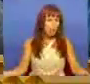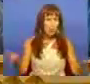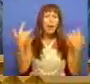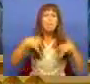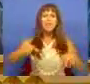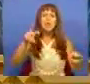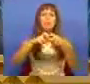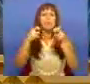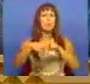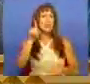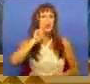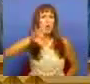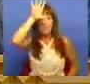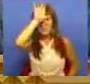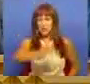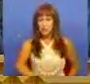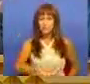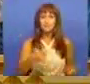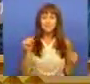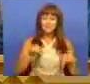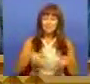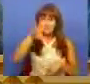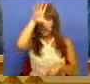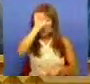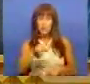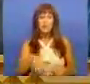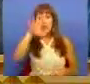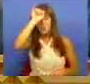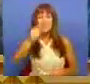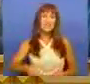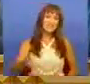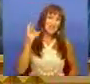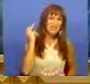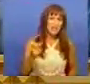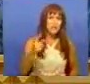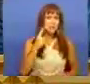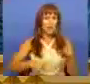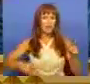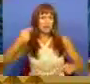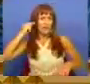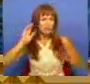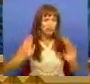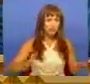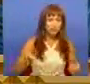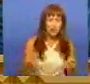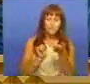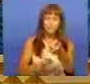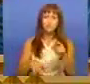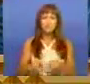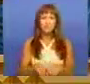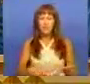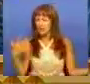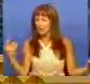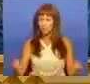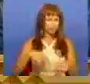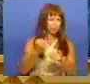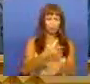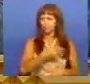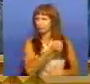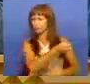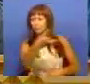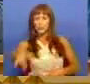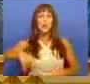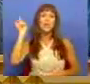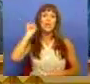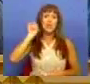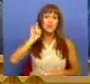Mas o problema, Sra. Ministra, é que este Governo governa há 3 anos e meio, esta sangria de profissionais, sobretudo